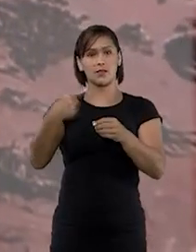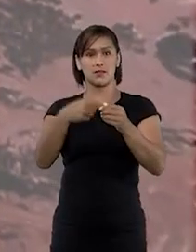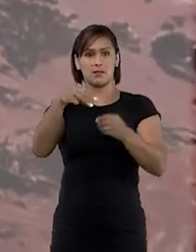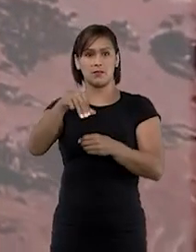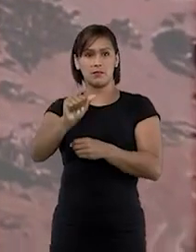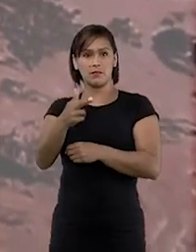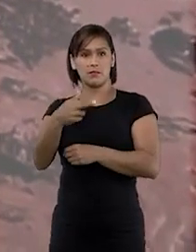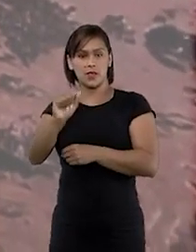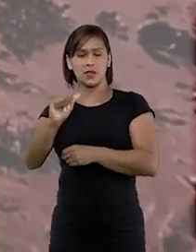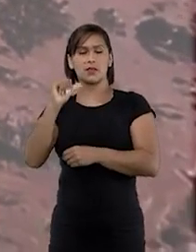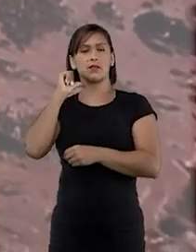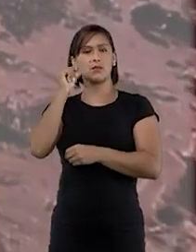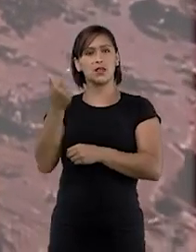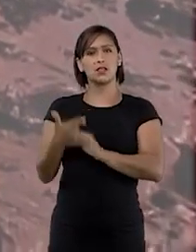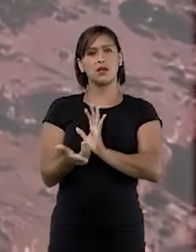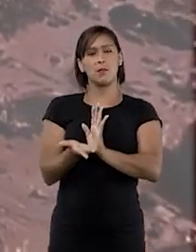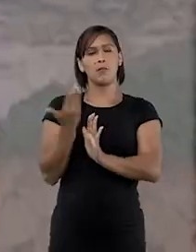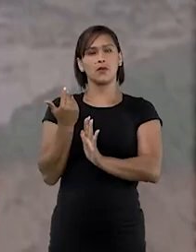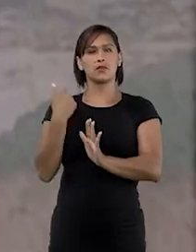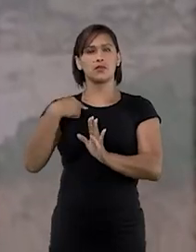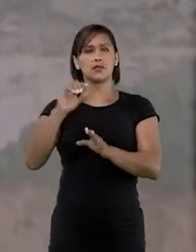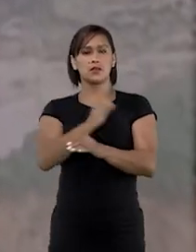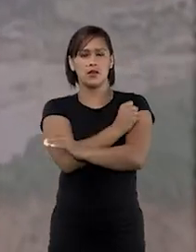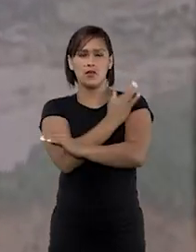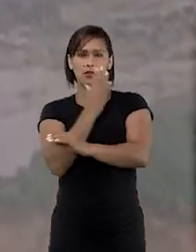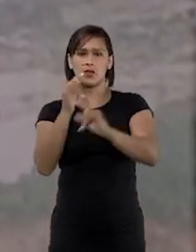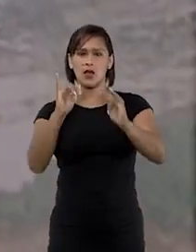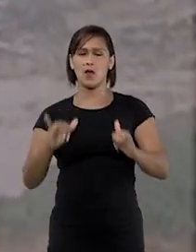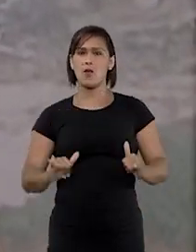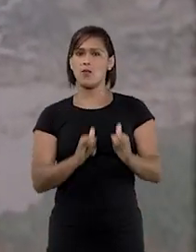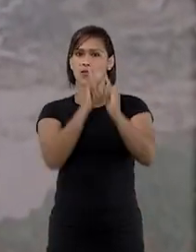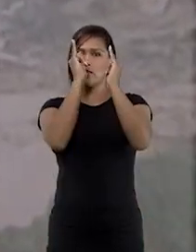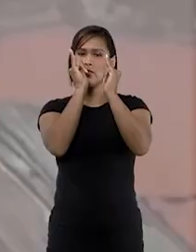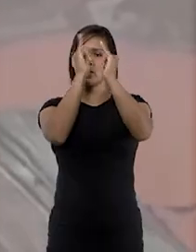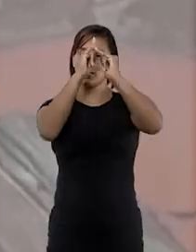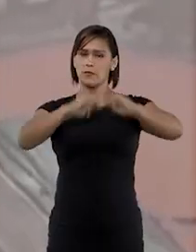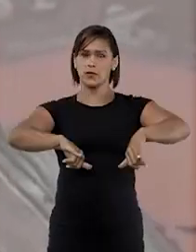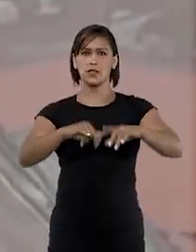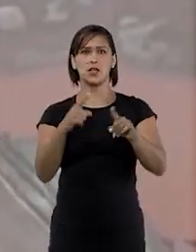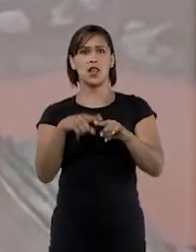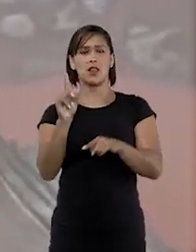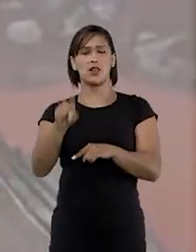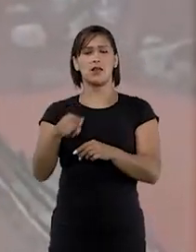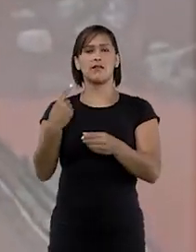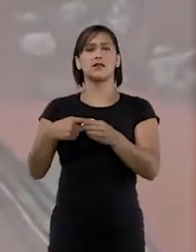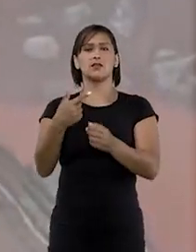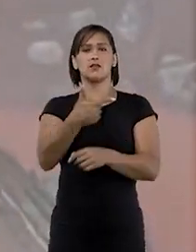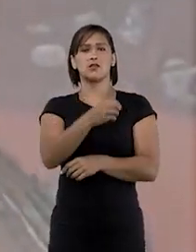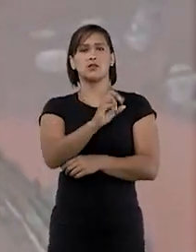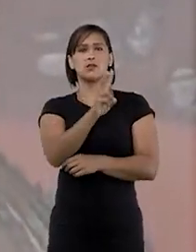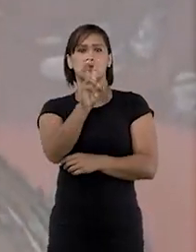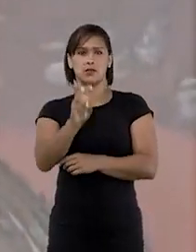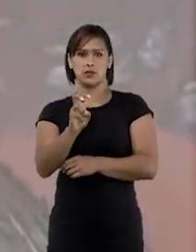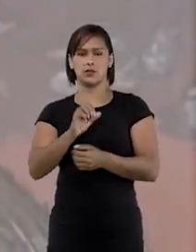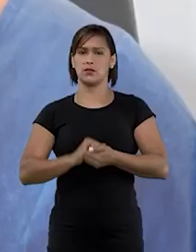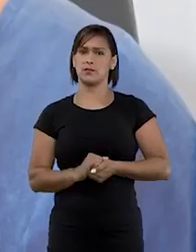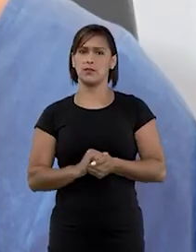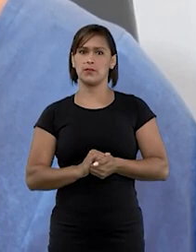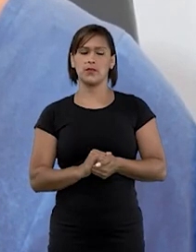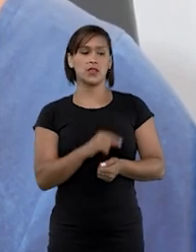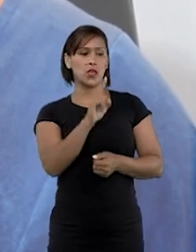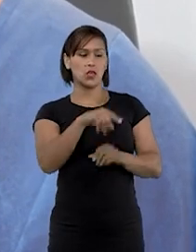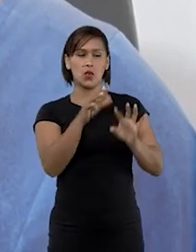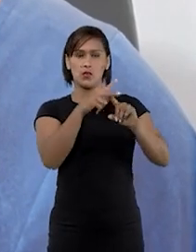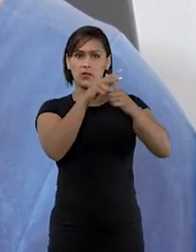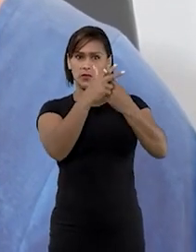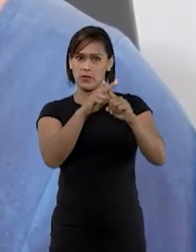em Mariana interior de Minas Gerais após a tragédia ambiental causada pelo rompimento da barragem do Fundão em 2015